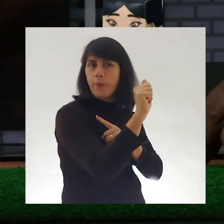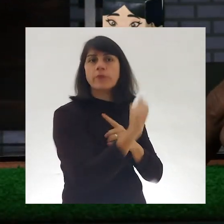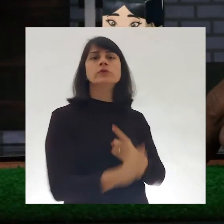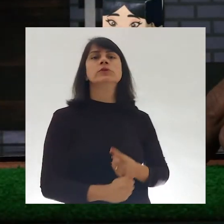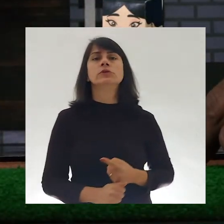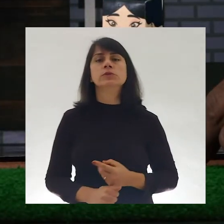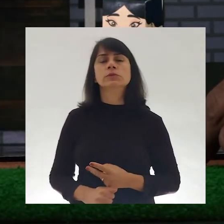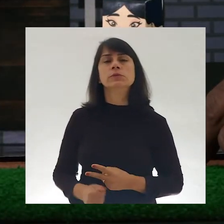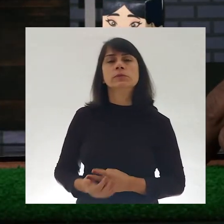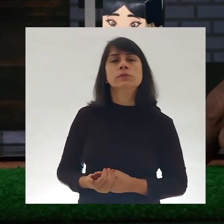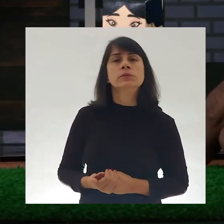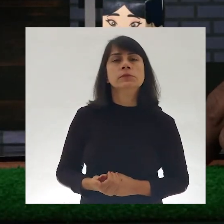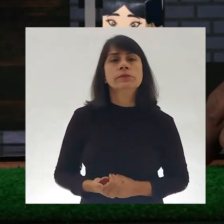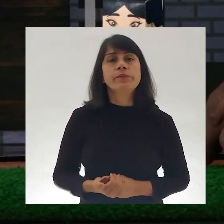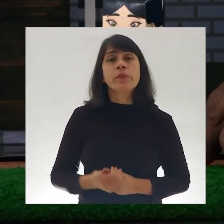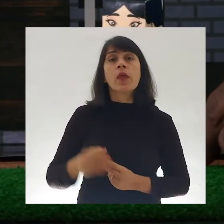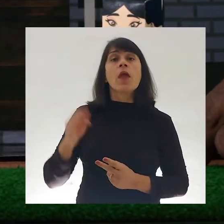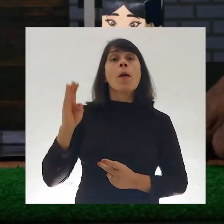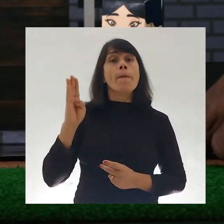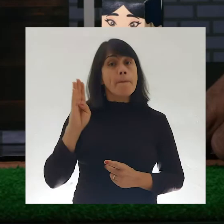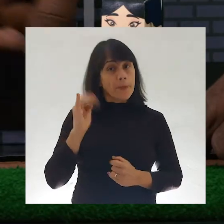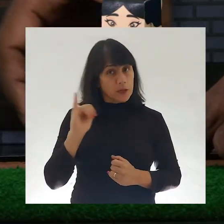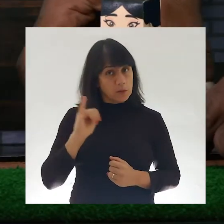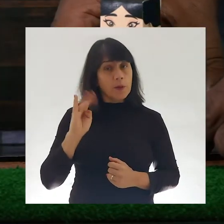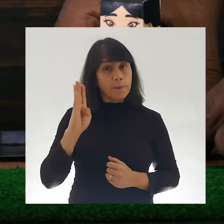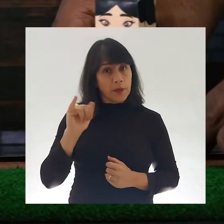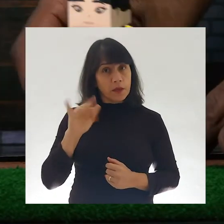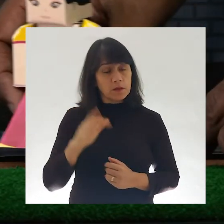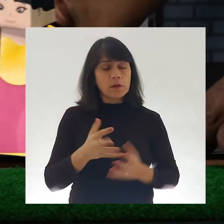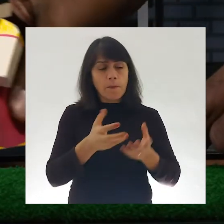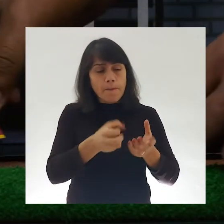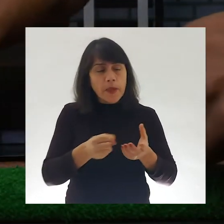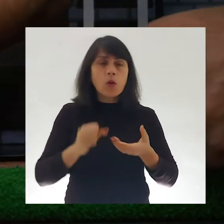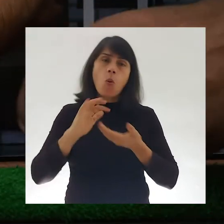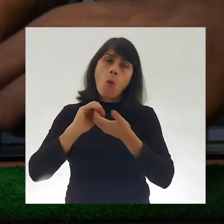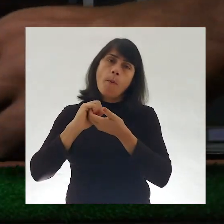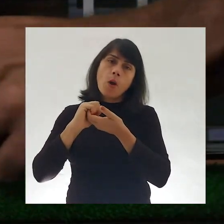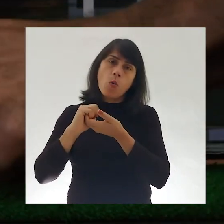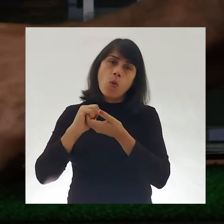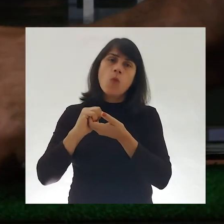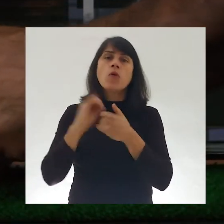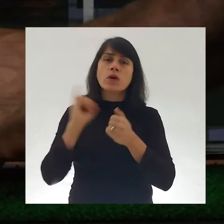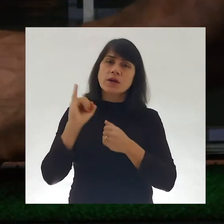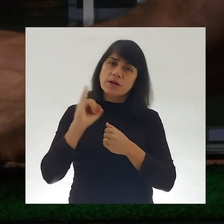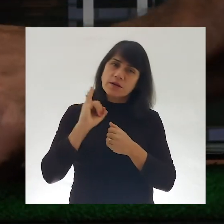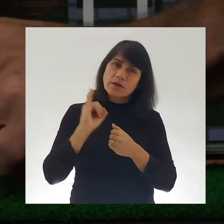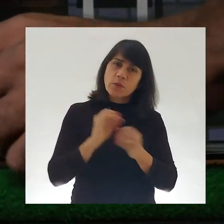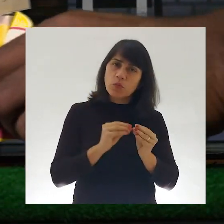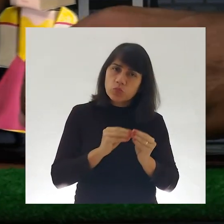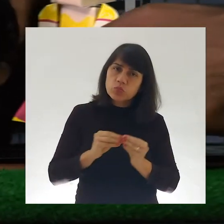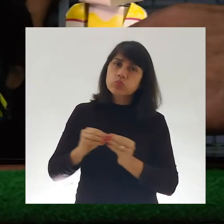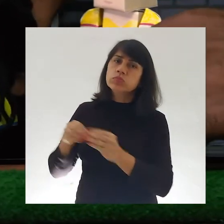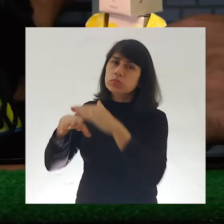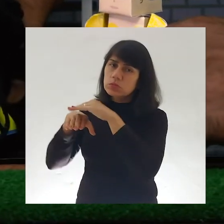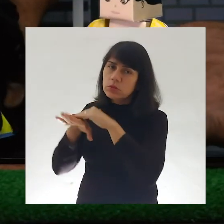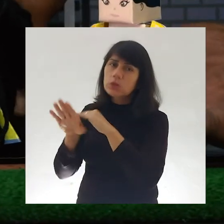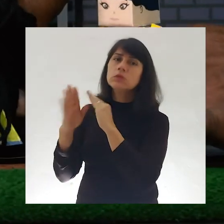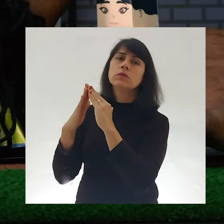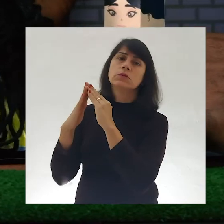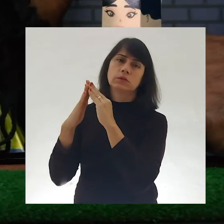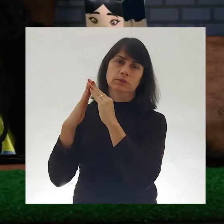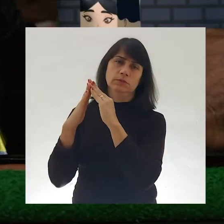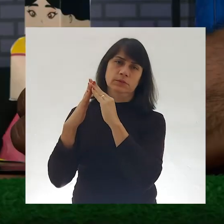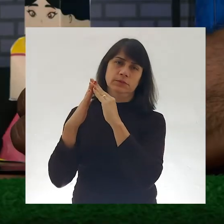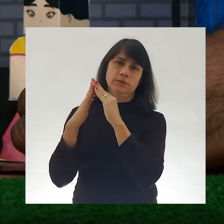embora. Beatriz, então, pegou gentilmente na mão da irmã e a levou para dentro de